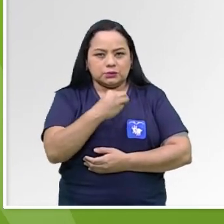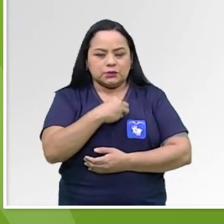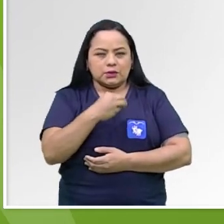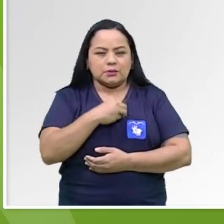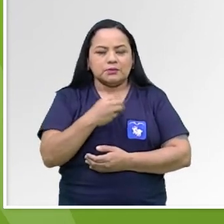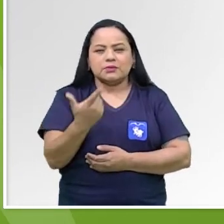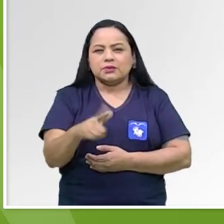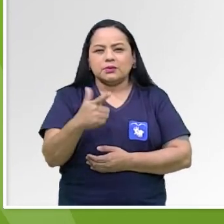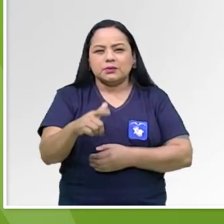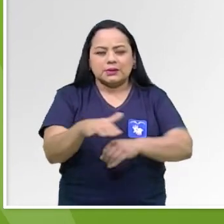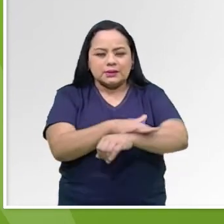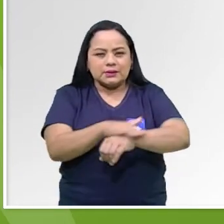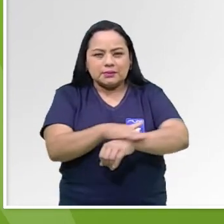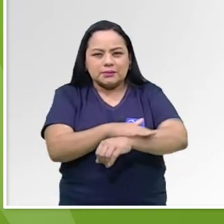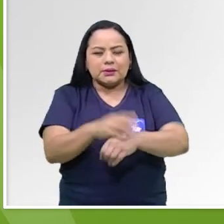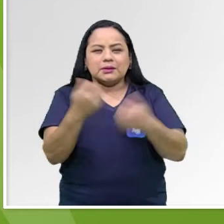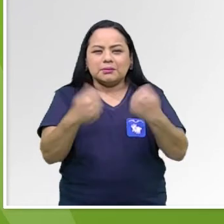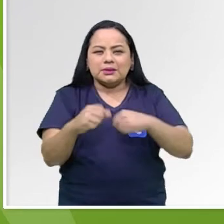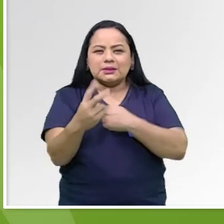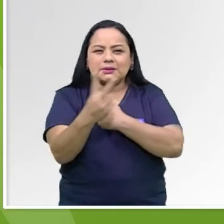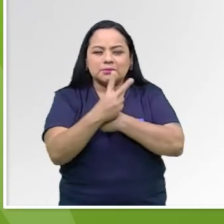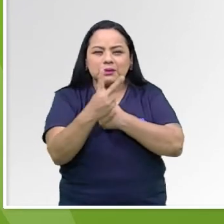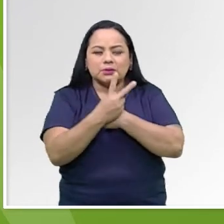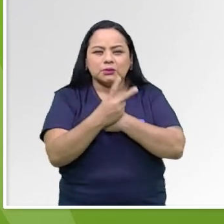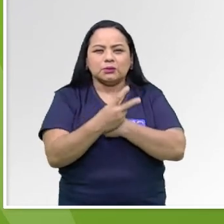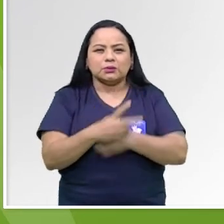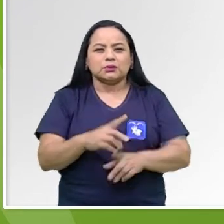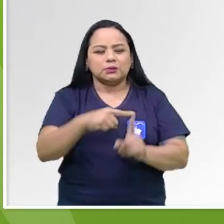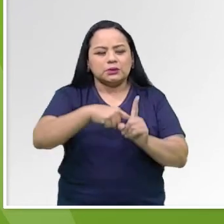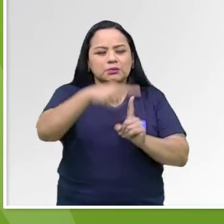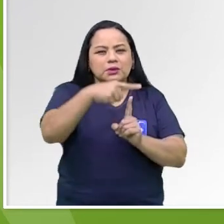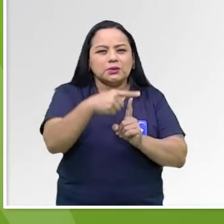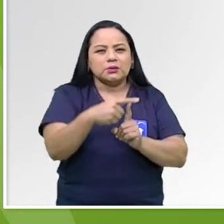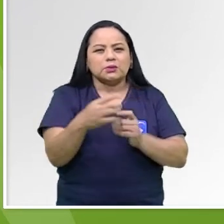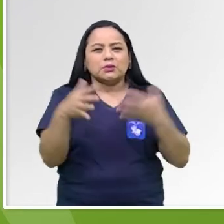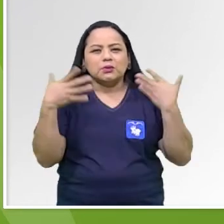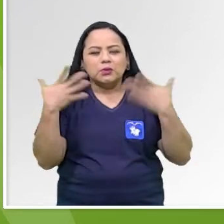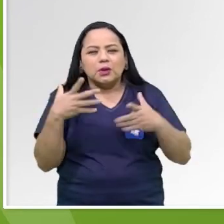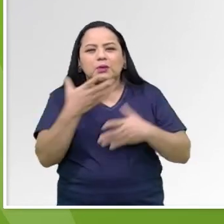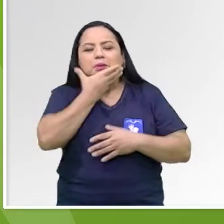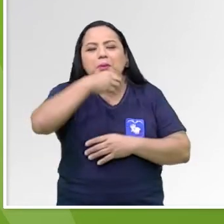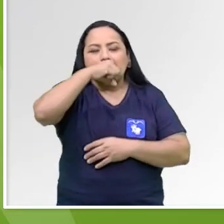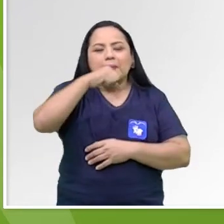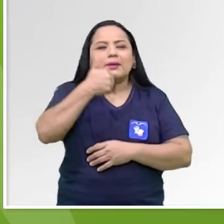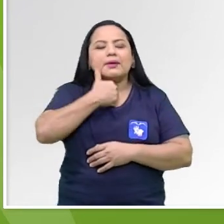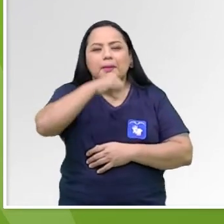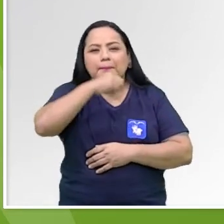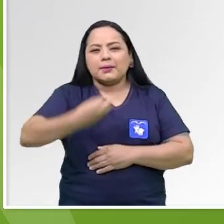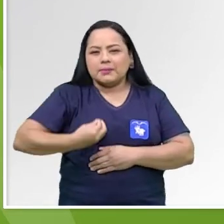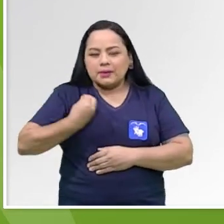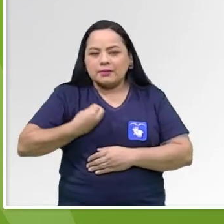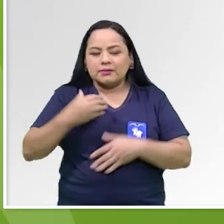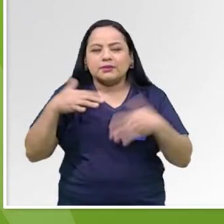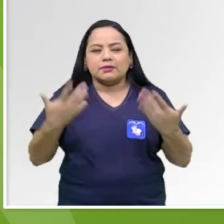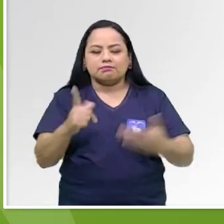pelos, então eles precisam da proteção, do calor do pai e da mãe para poder sobreviverem, tá? Então, eles têm essa dependência, além de ter também